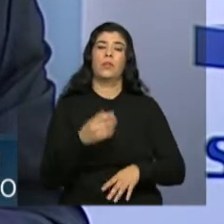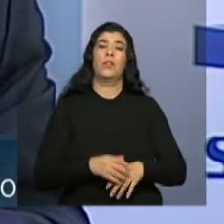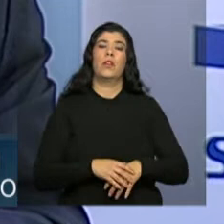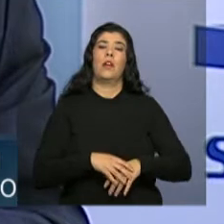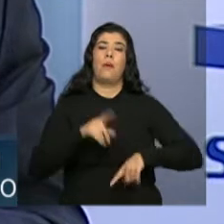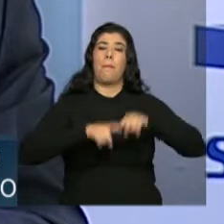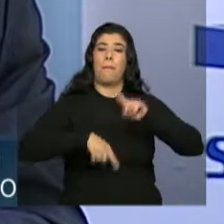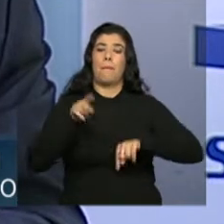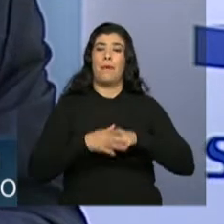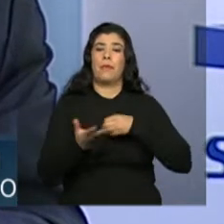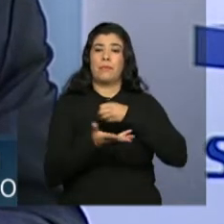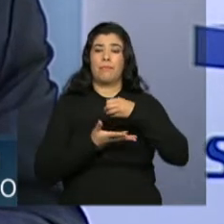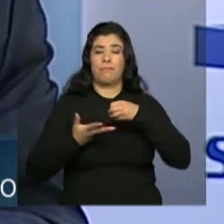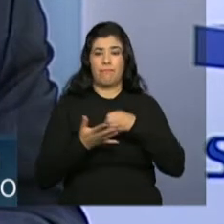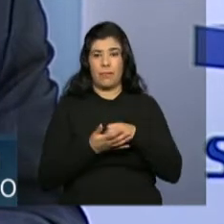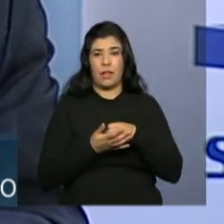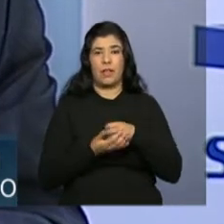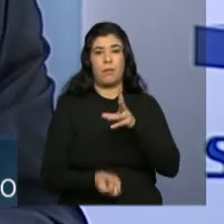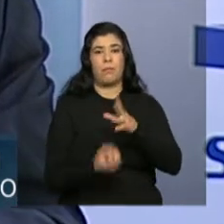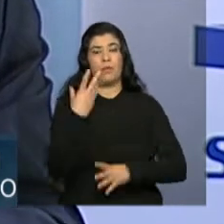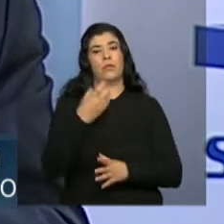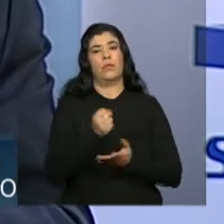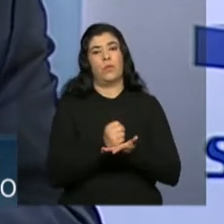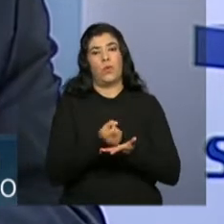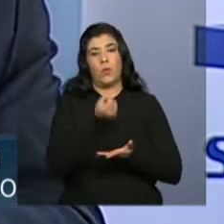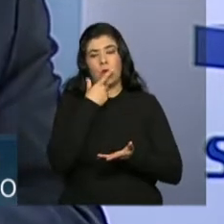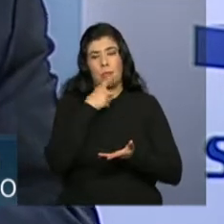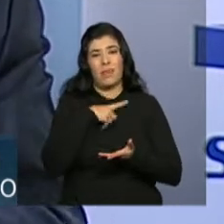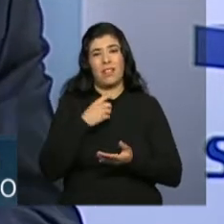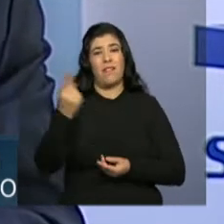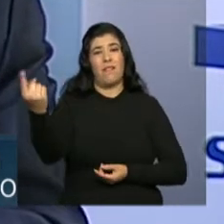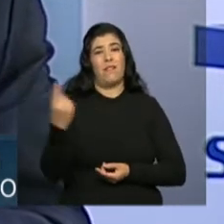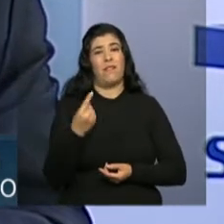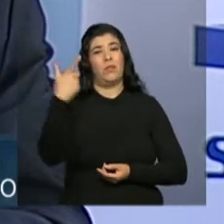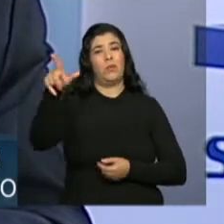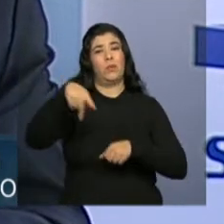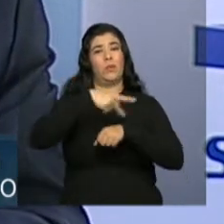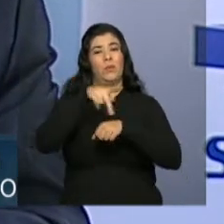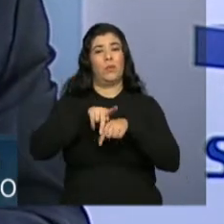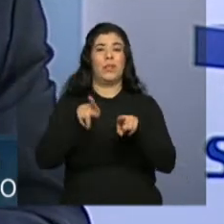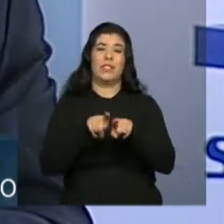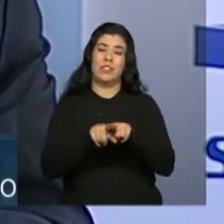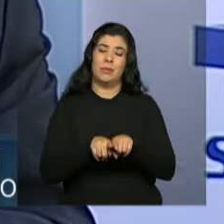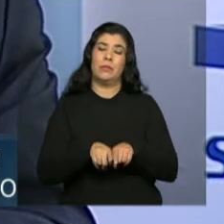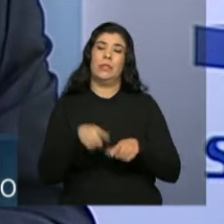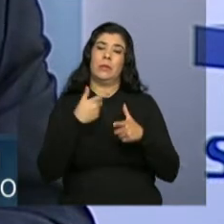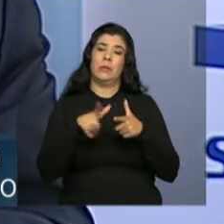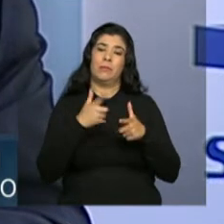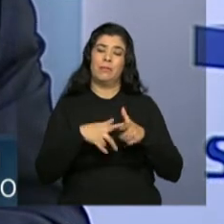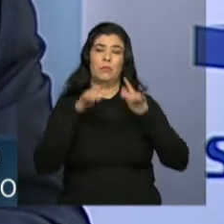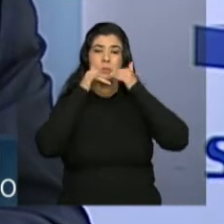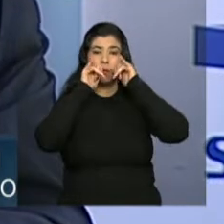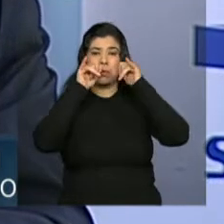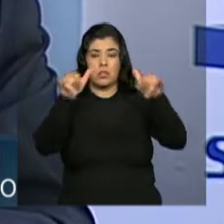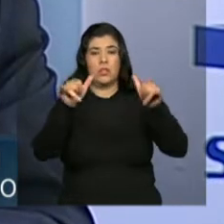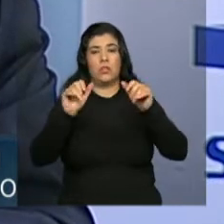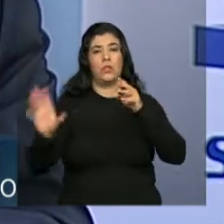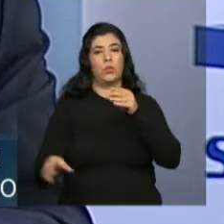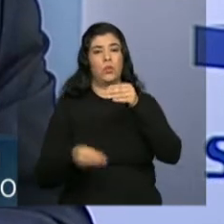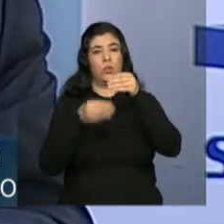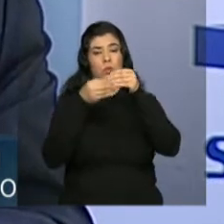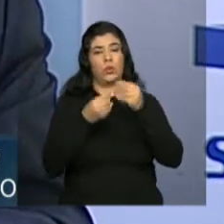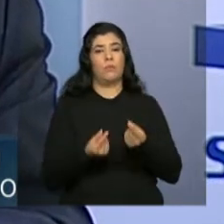para a produção de medicamentos e na if tomar energia elétrica aí como um desafio Um dos fatores a